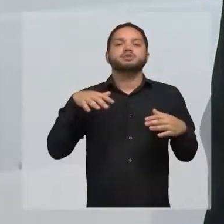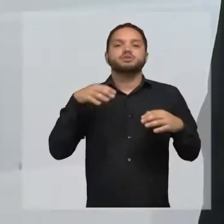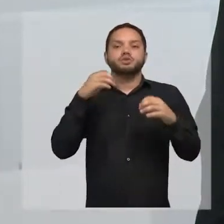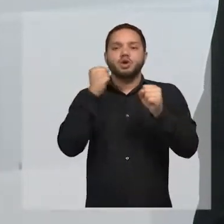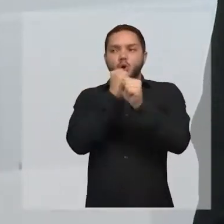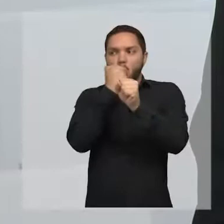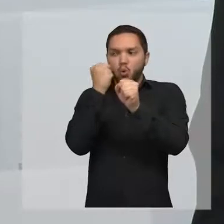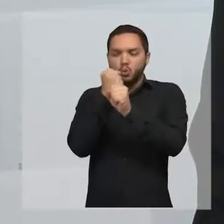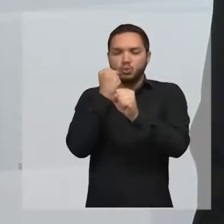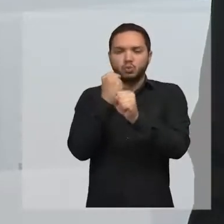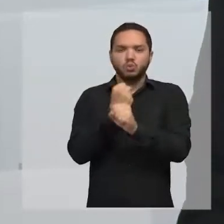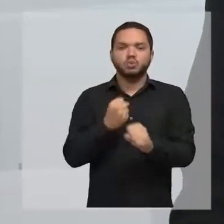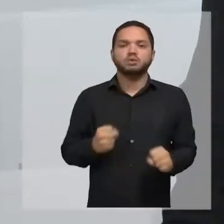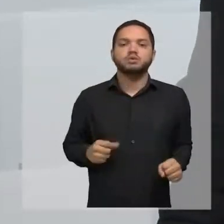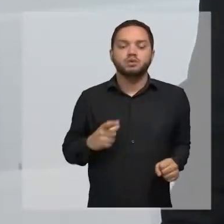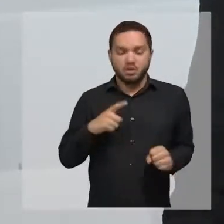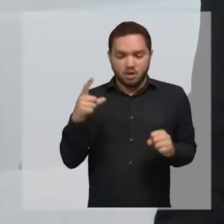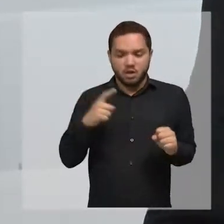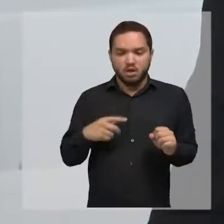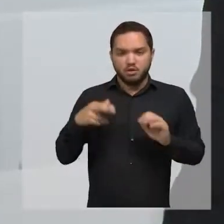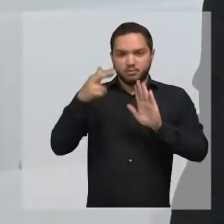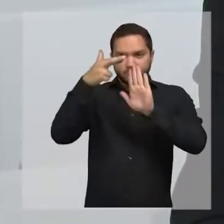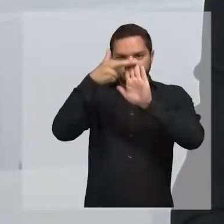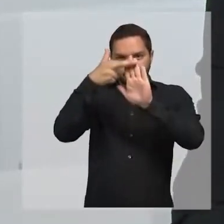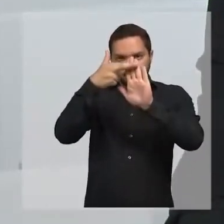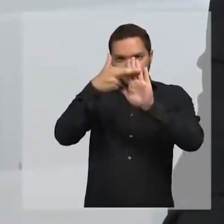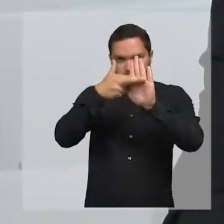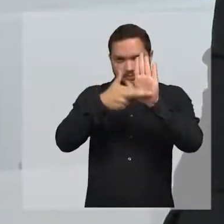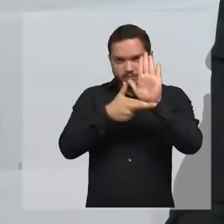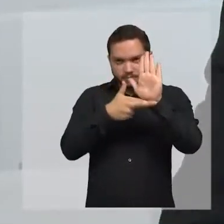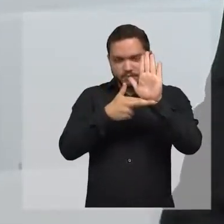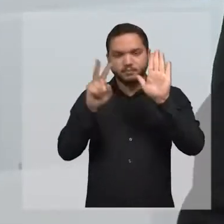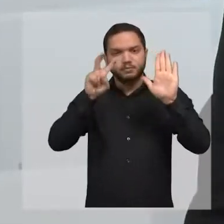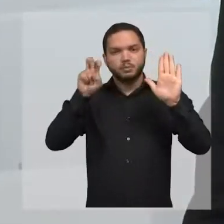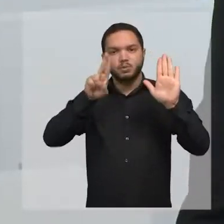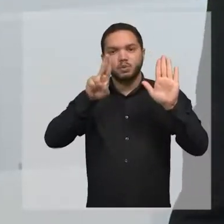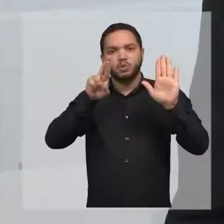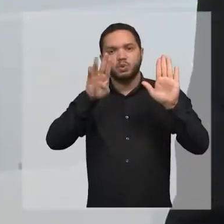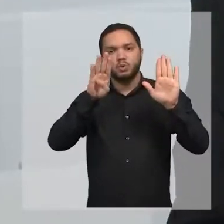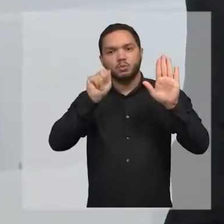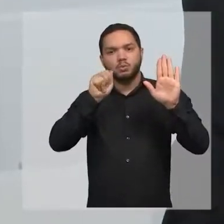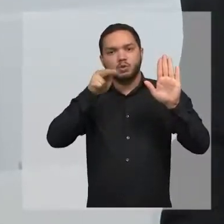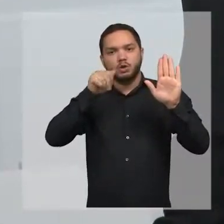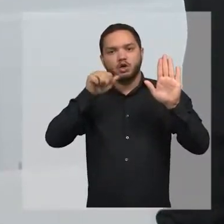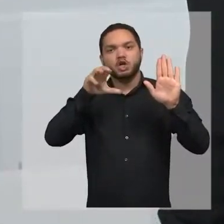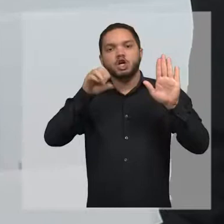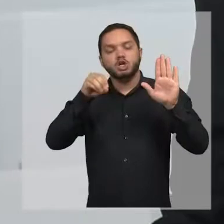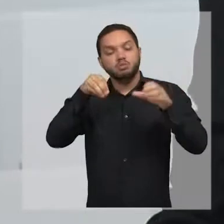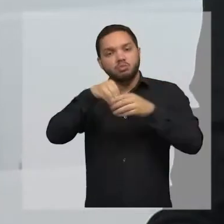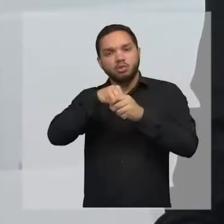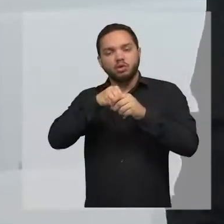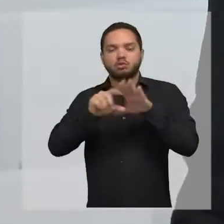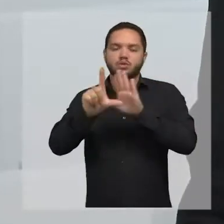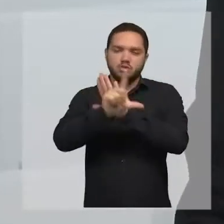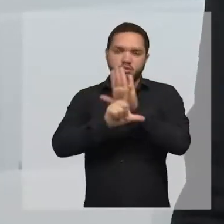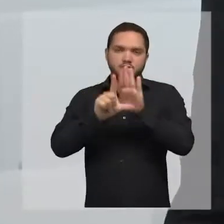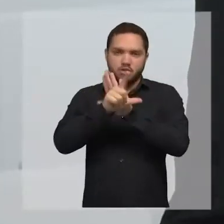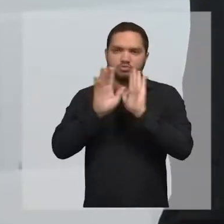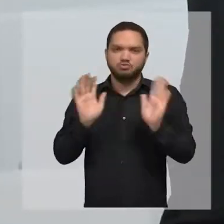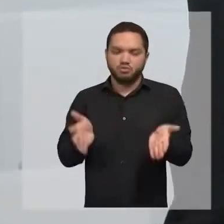institui o conjunto de regulamentos urbanísticos previstos na